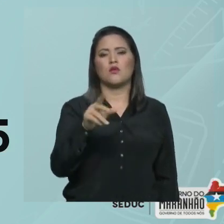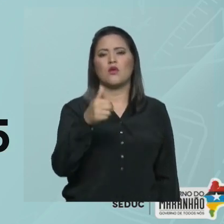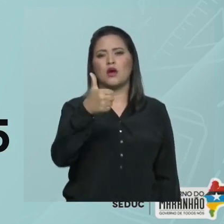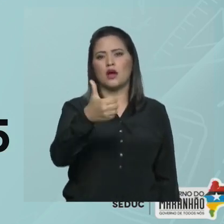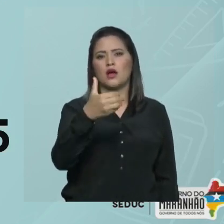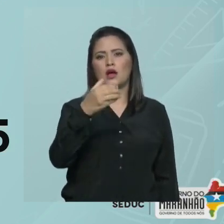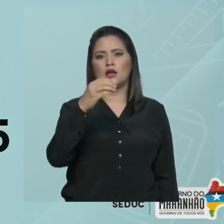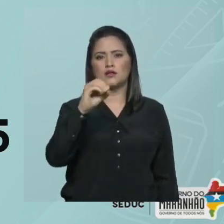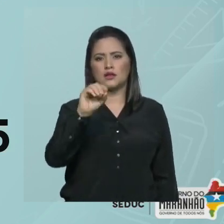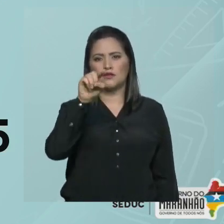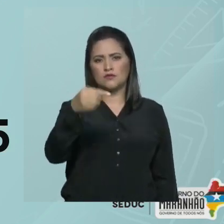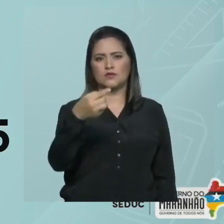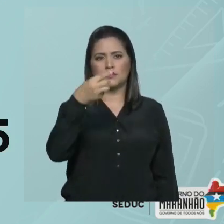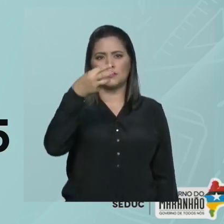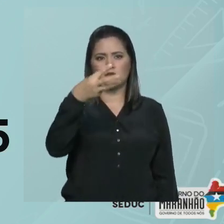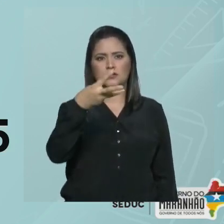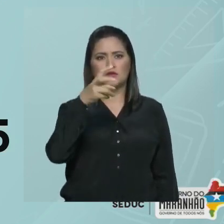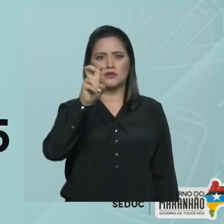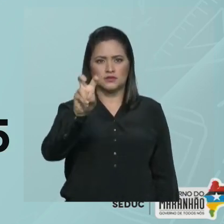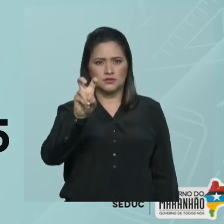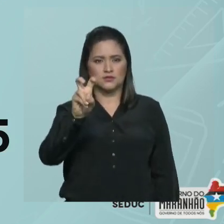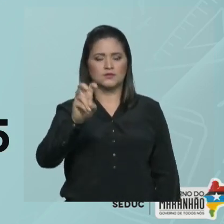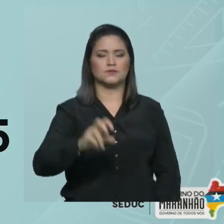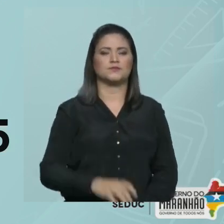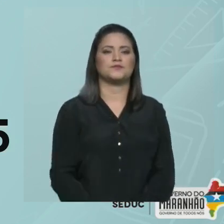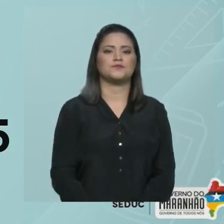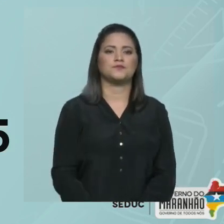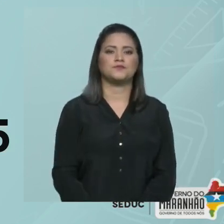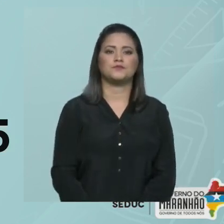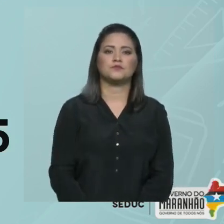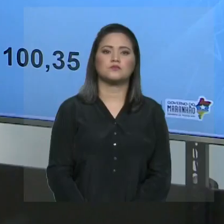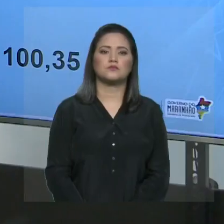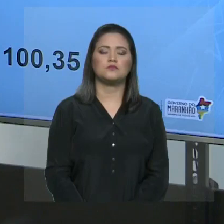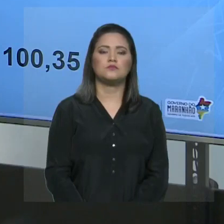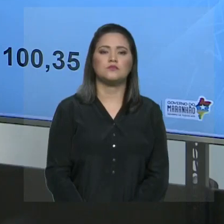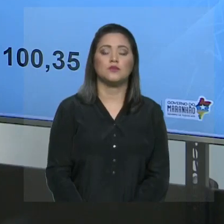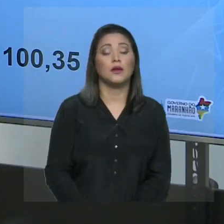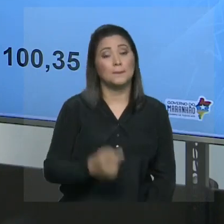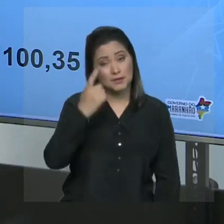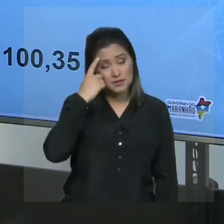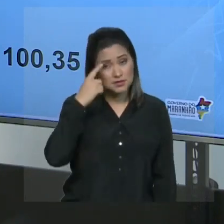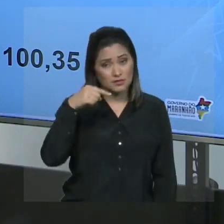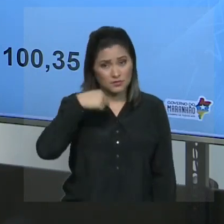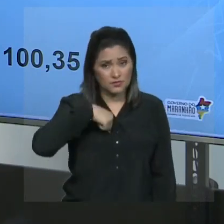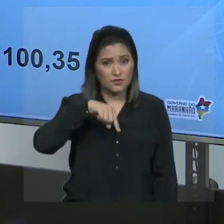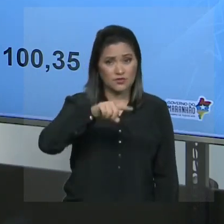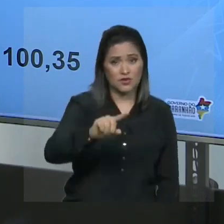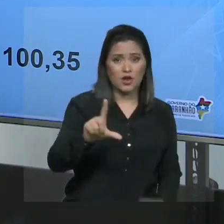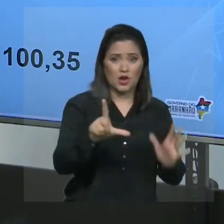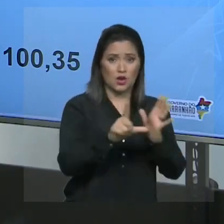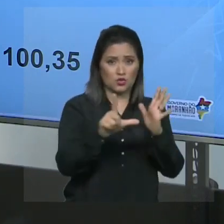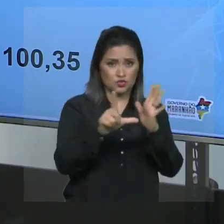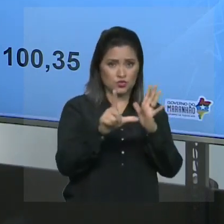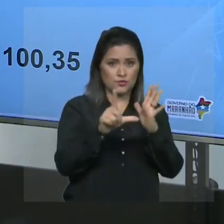a 10,35. Imagina que isso fosse em uma loja. Você está comprando um produto por